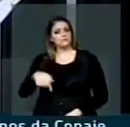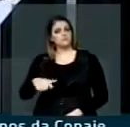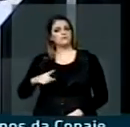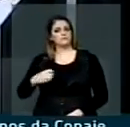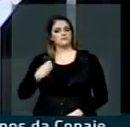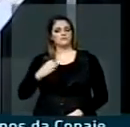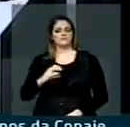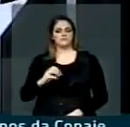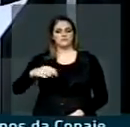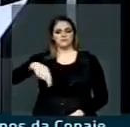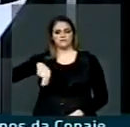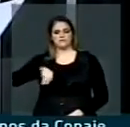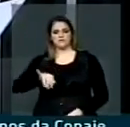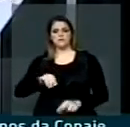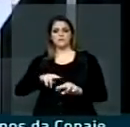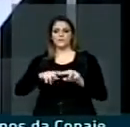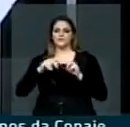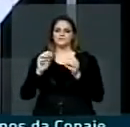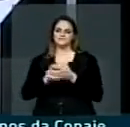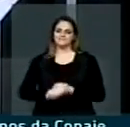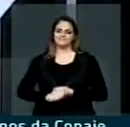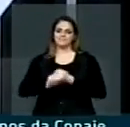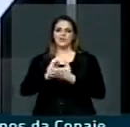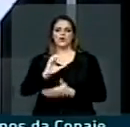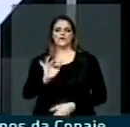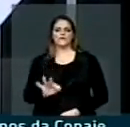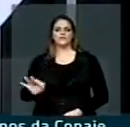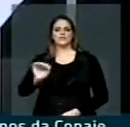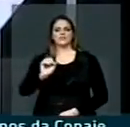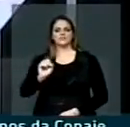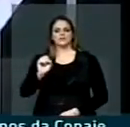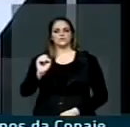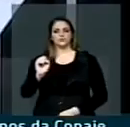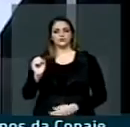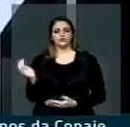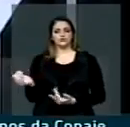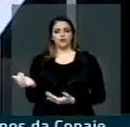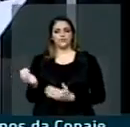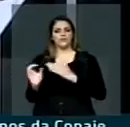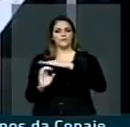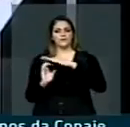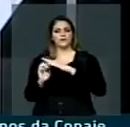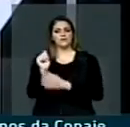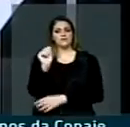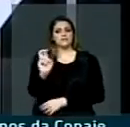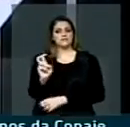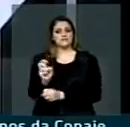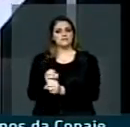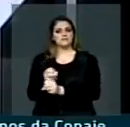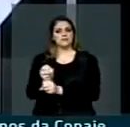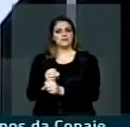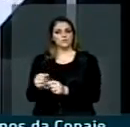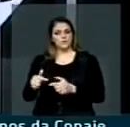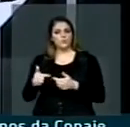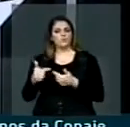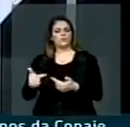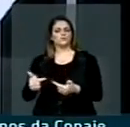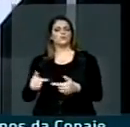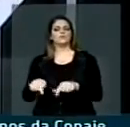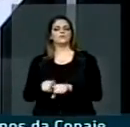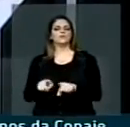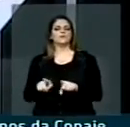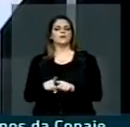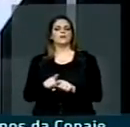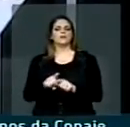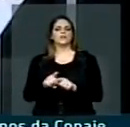pela CNI, venho assim saudar a Confederação dos Jovens Empresários pelos seus 15 anos de luta e também